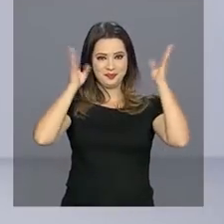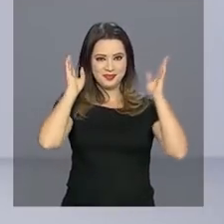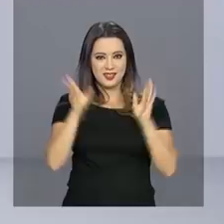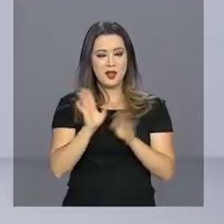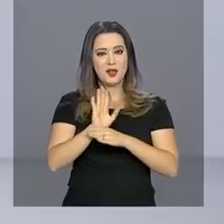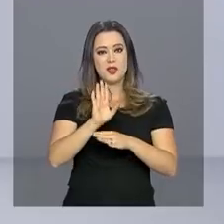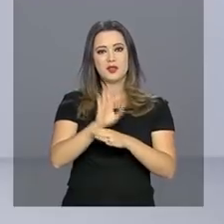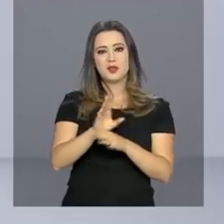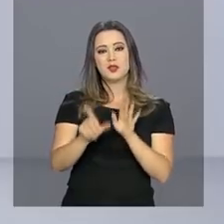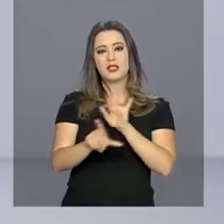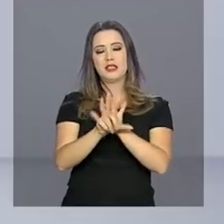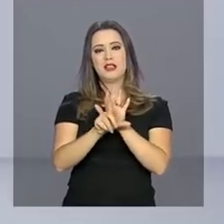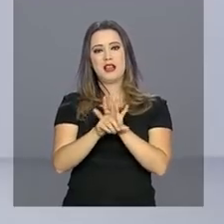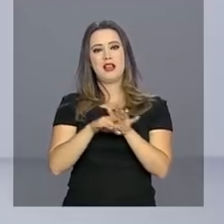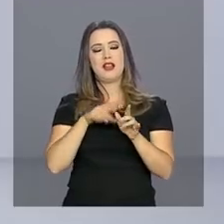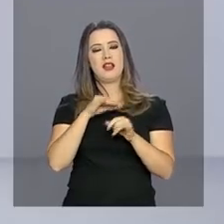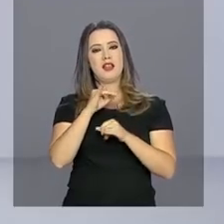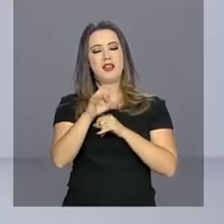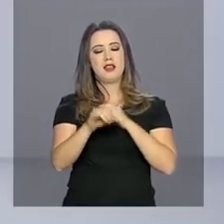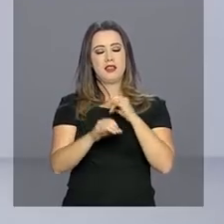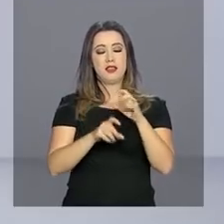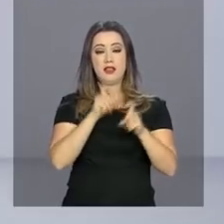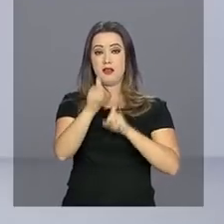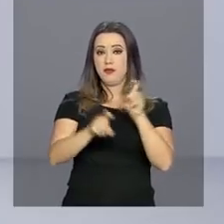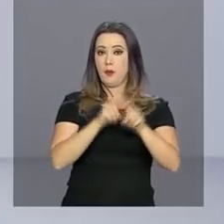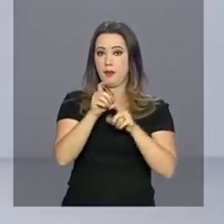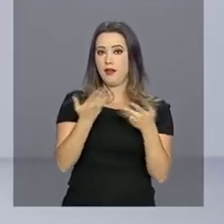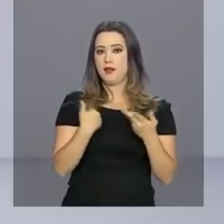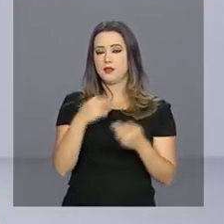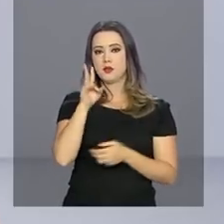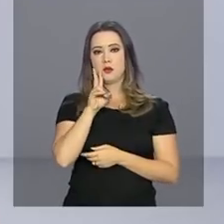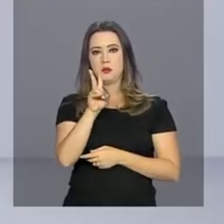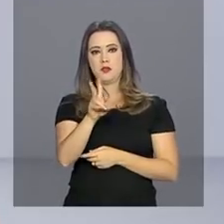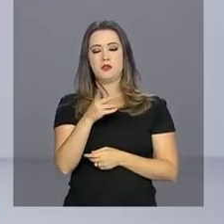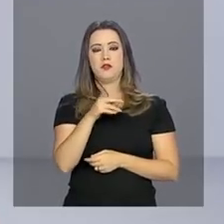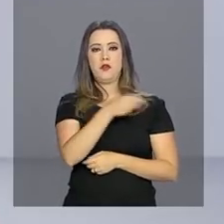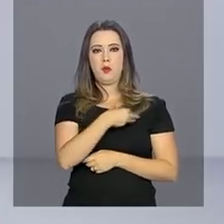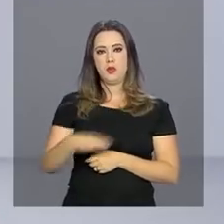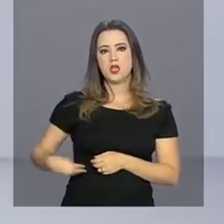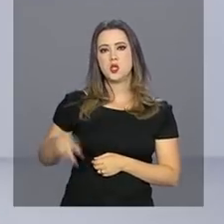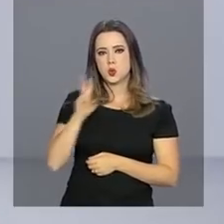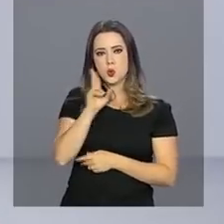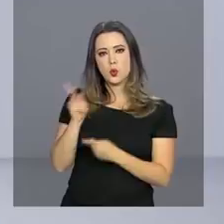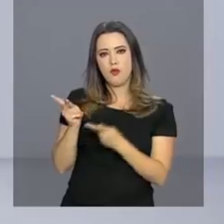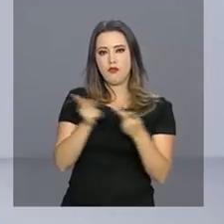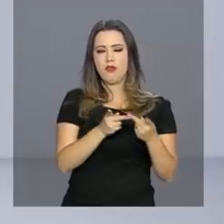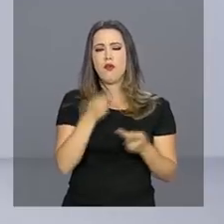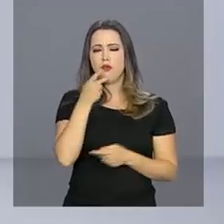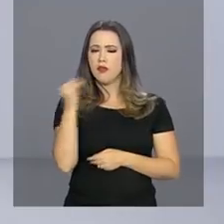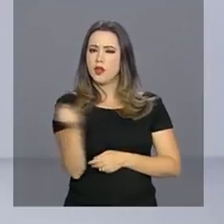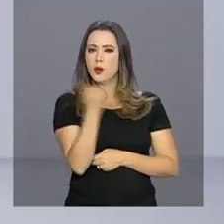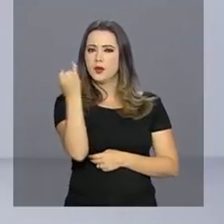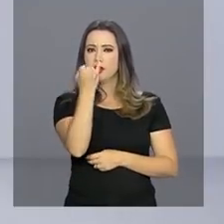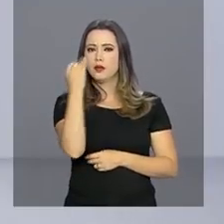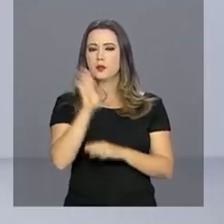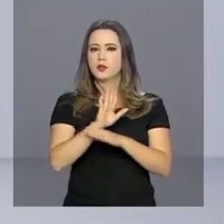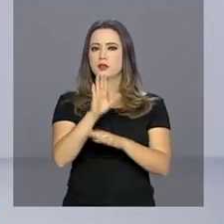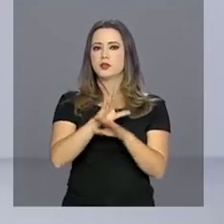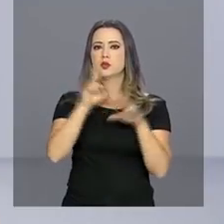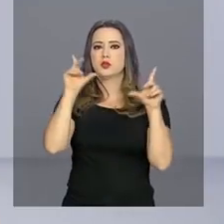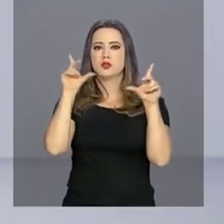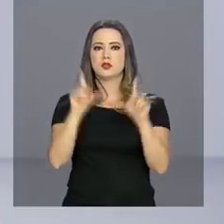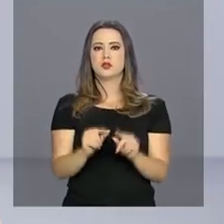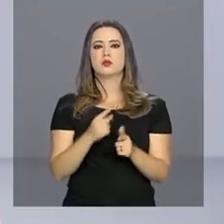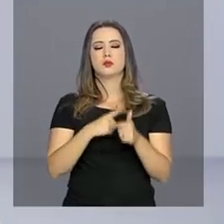Lei de Informática. O ministro Gilberto Kassab visitou o espaço e falou sobre a importância do projeto, que contribui para reduzir